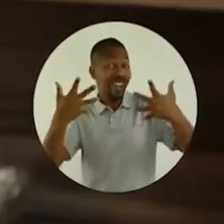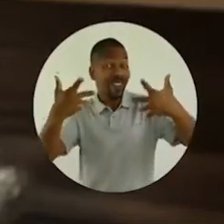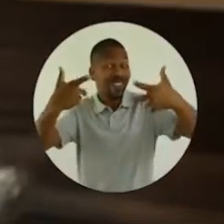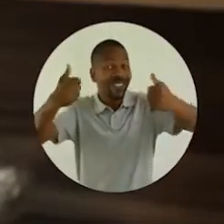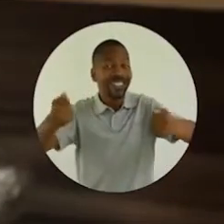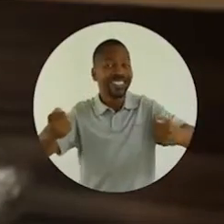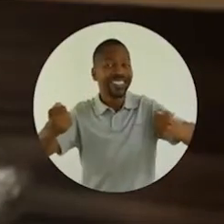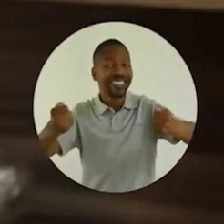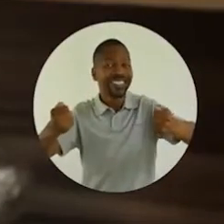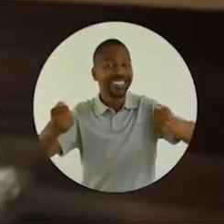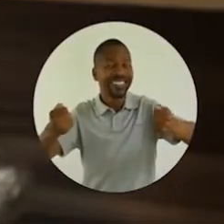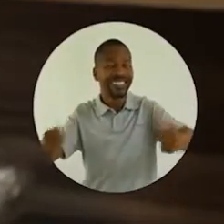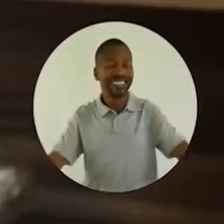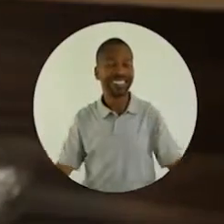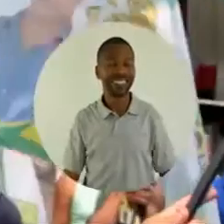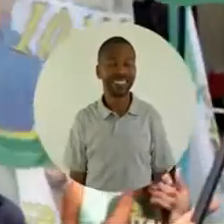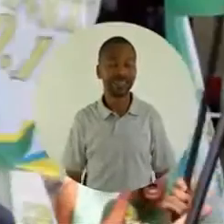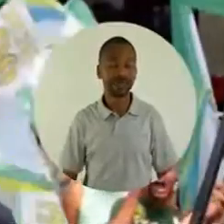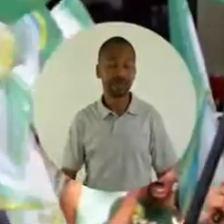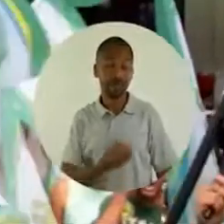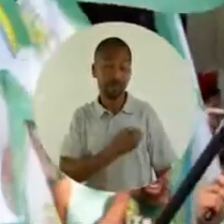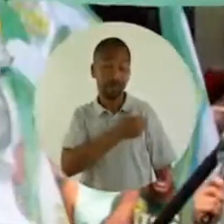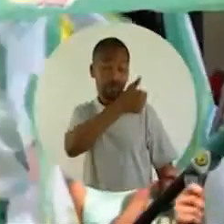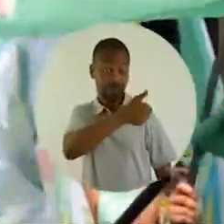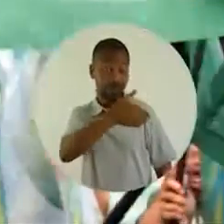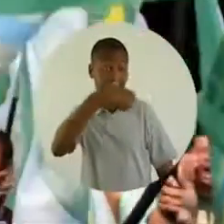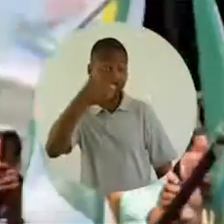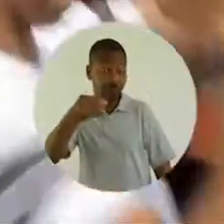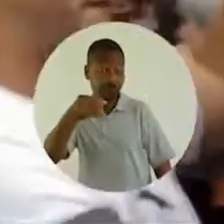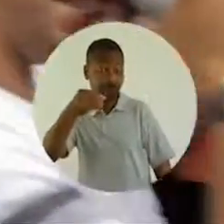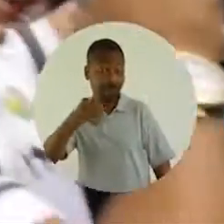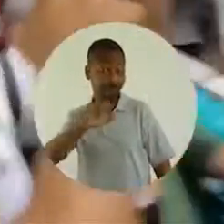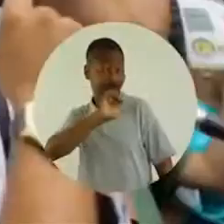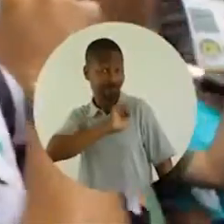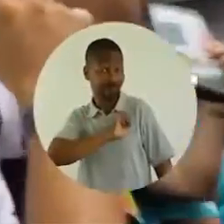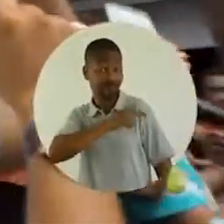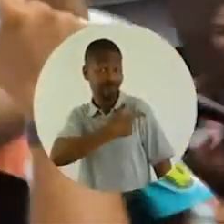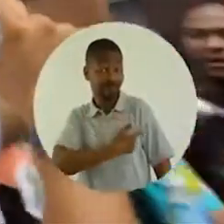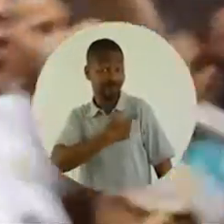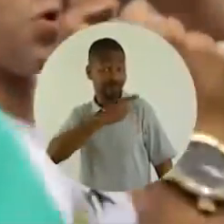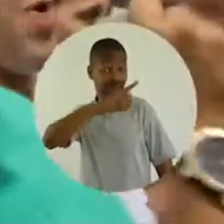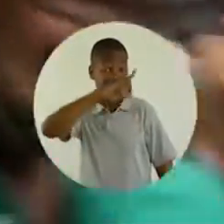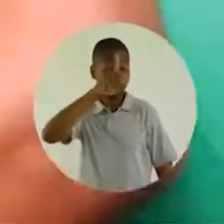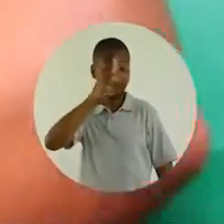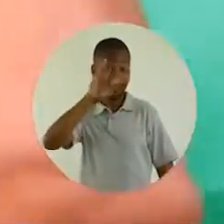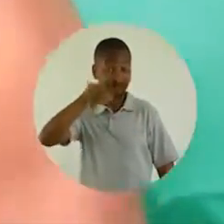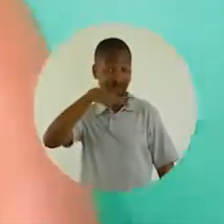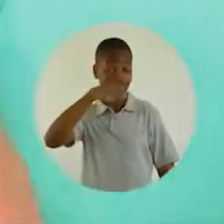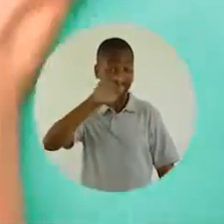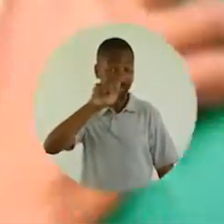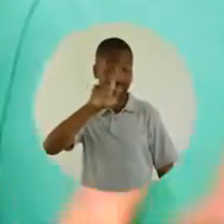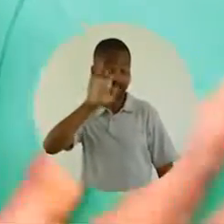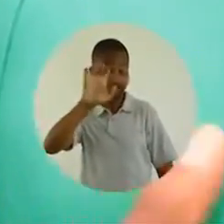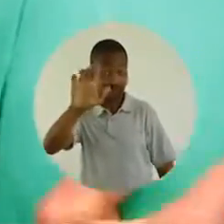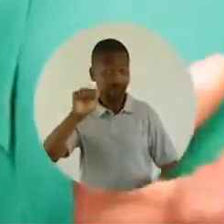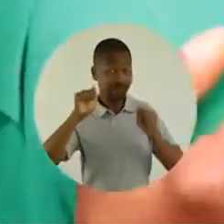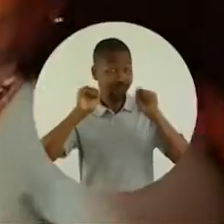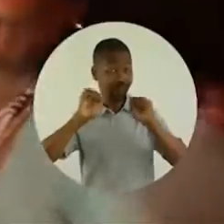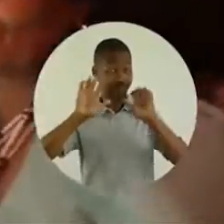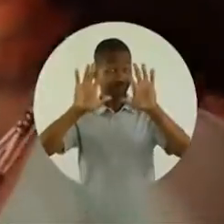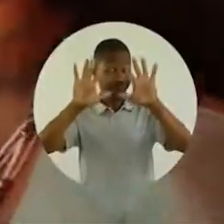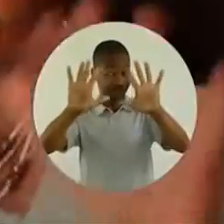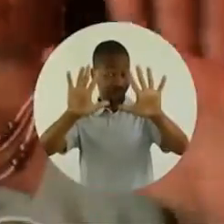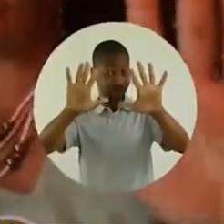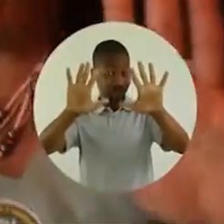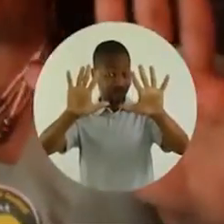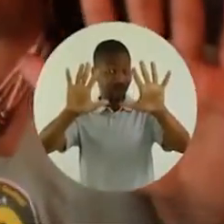fantástica dessa forma. Seu número é 10, alô São Gonçalo, De Jorge Patrício.